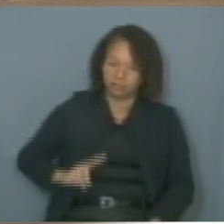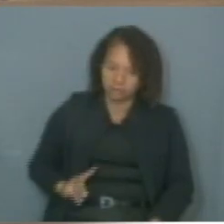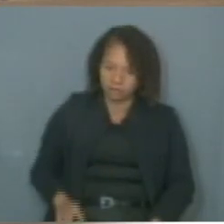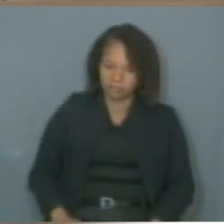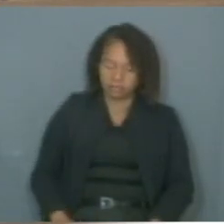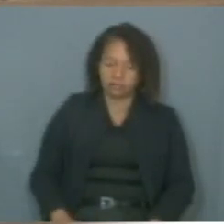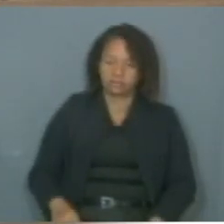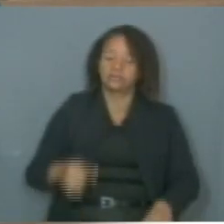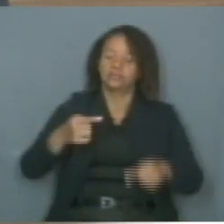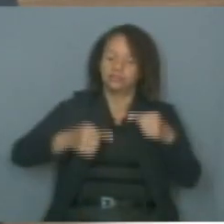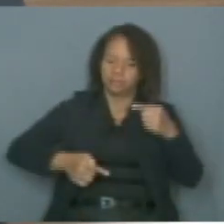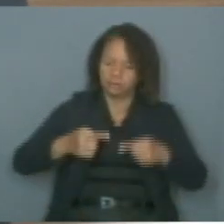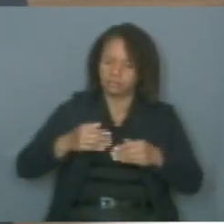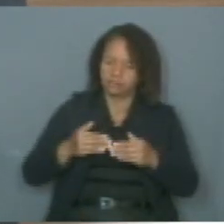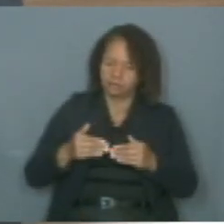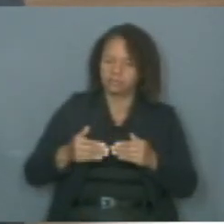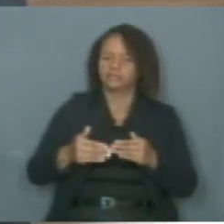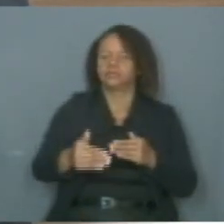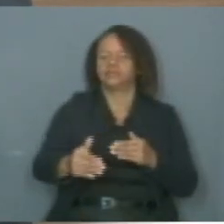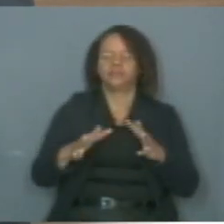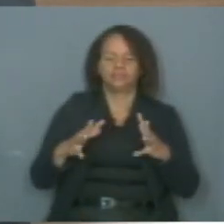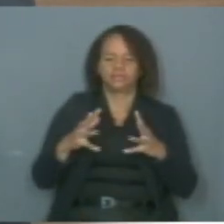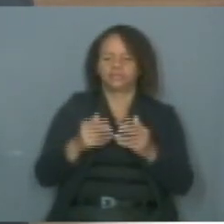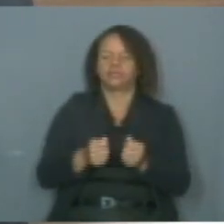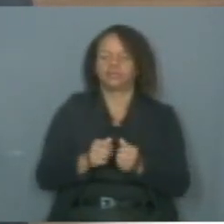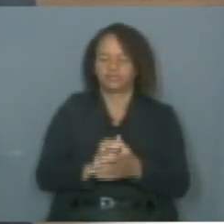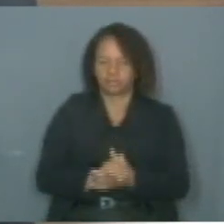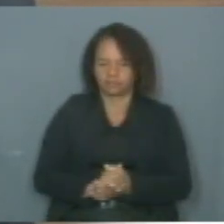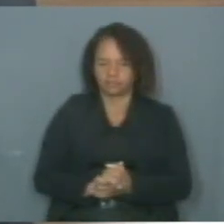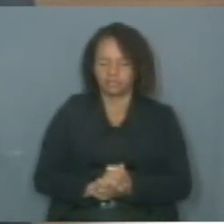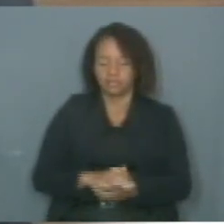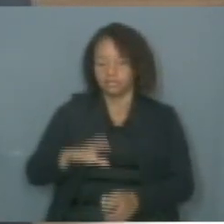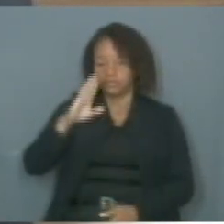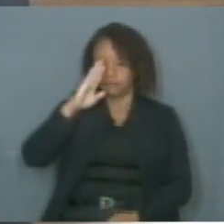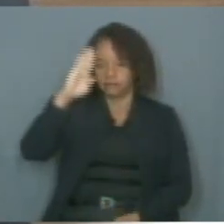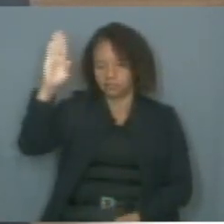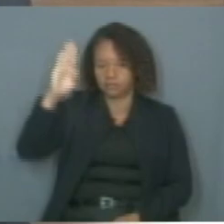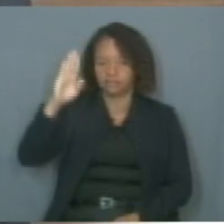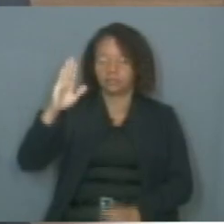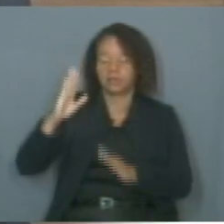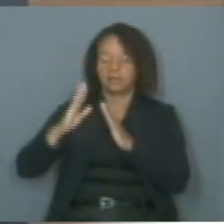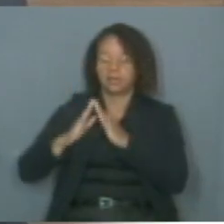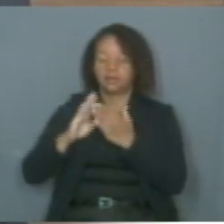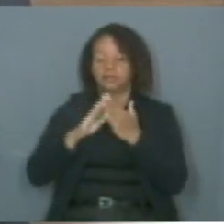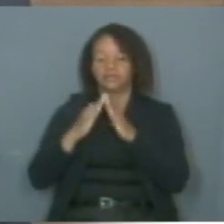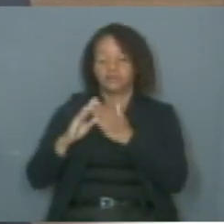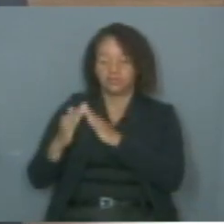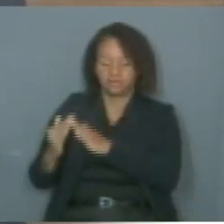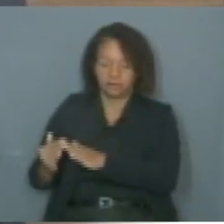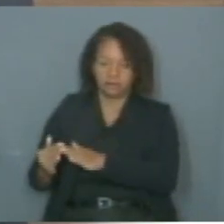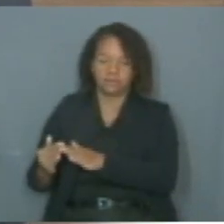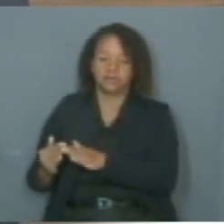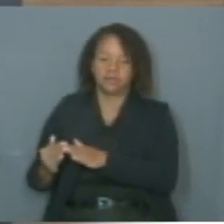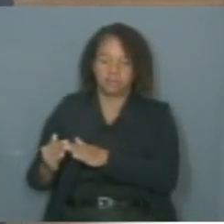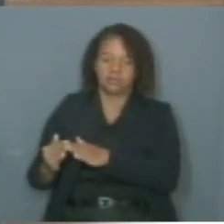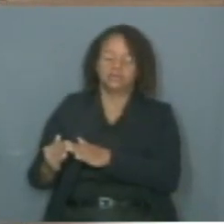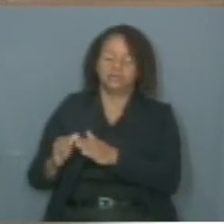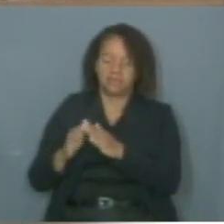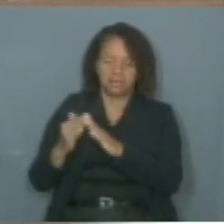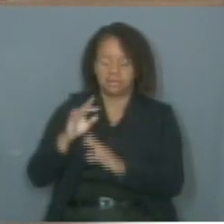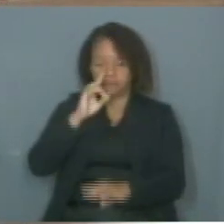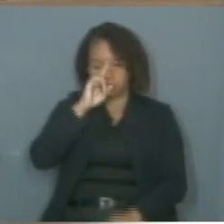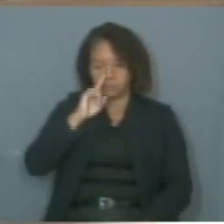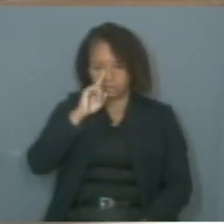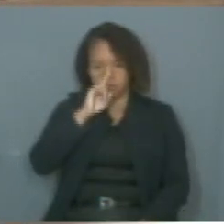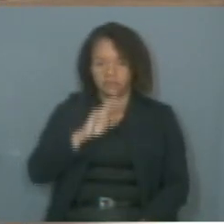que a política tem que avançar para todos, principalmente para quem mora nas comunidades, nas periferias, que mora de maneira